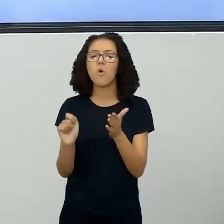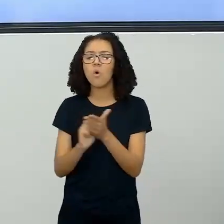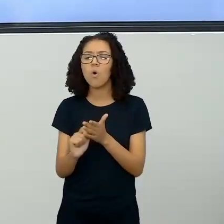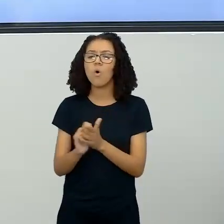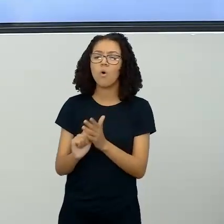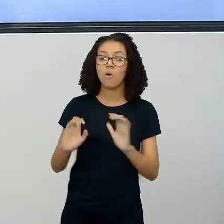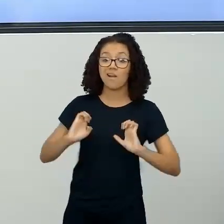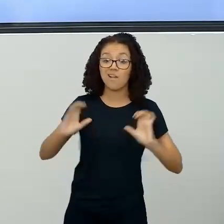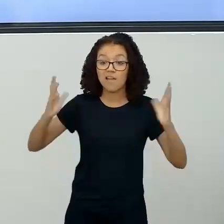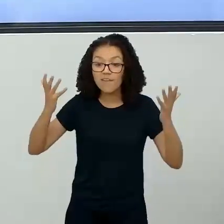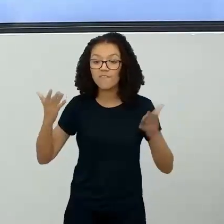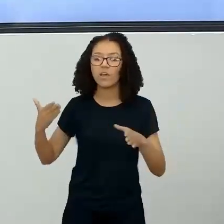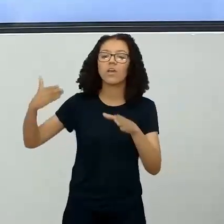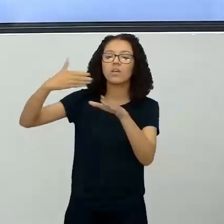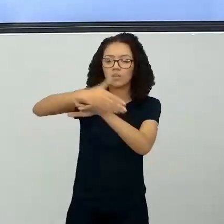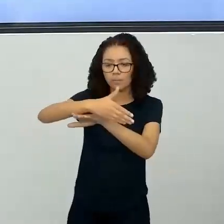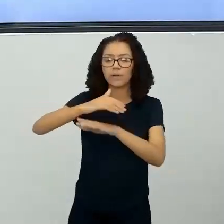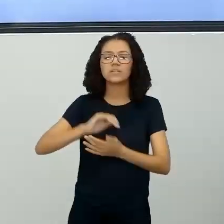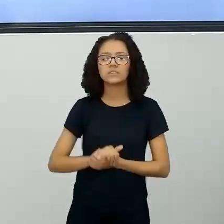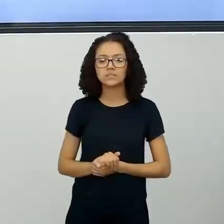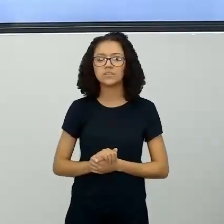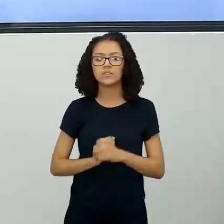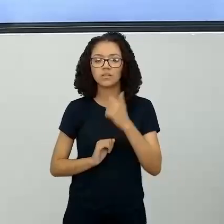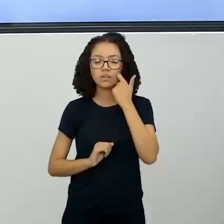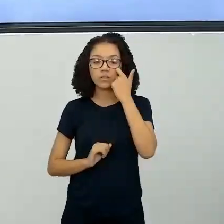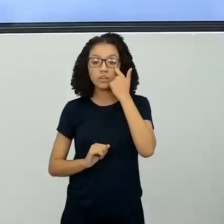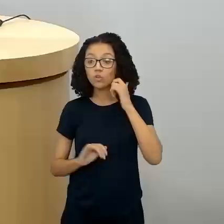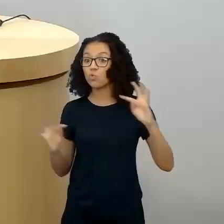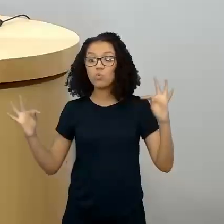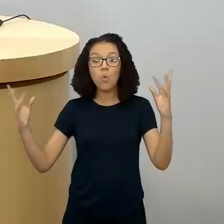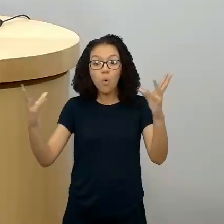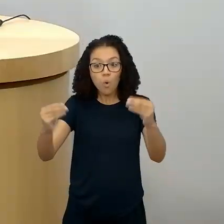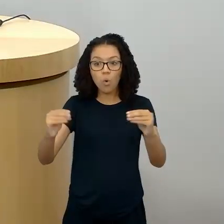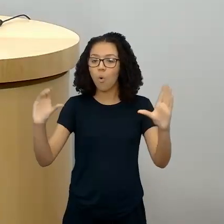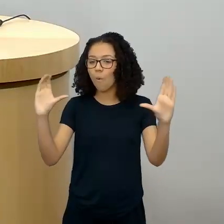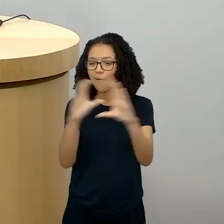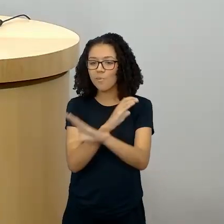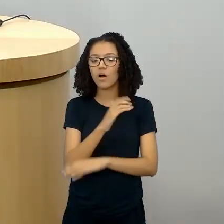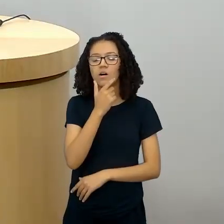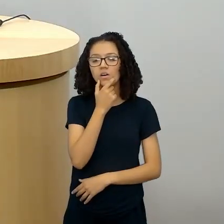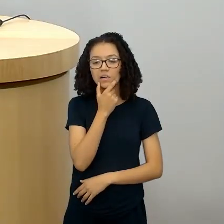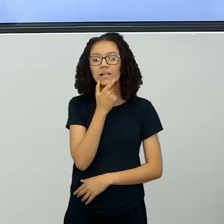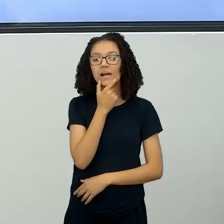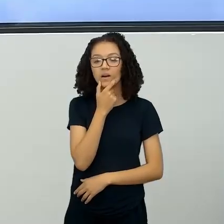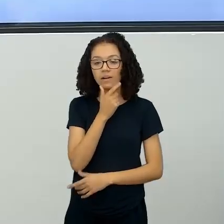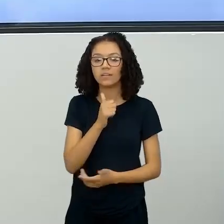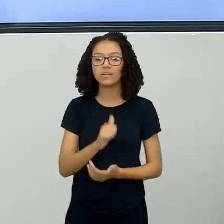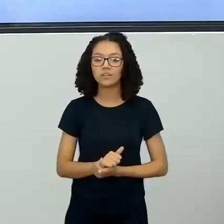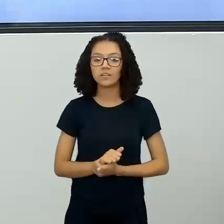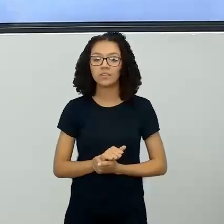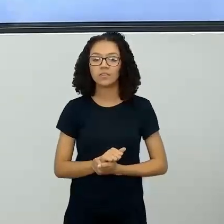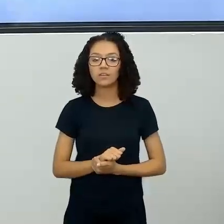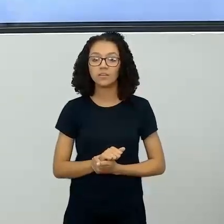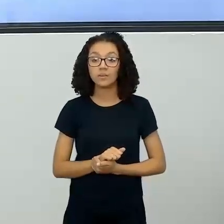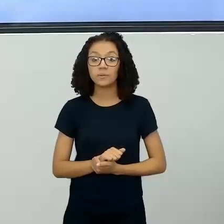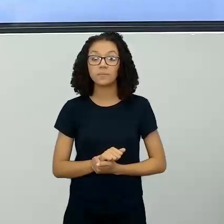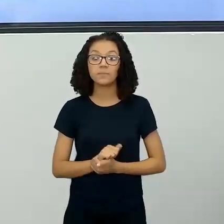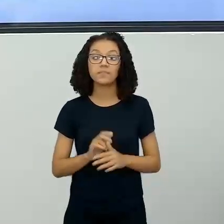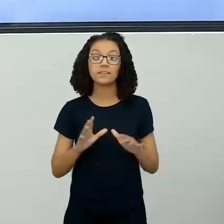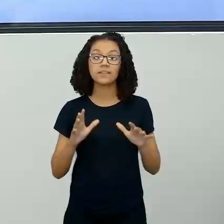de congressos. Esse que eu falei da Finlândia, totalmente em inglês. Tem o finlandês também, mas eles colocam mais no